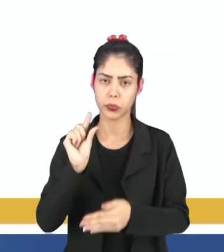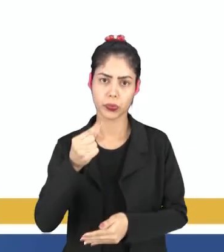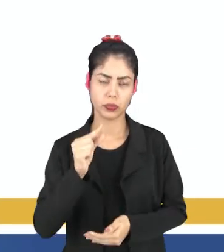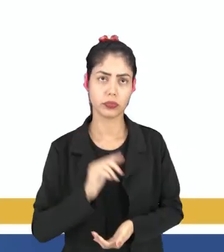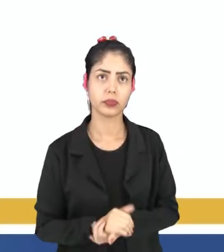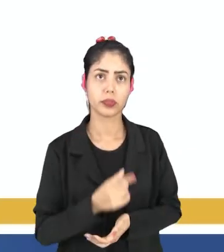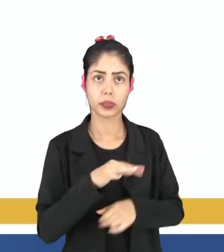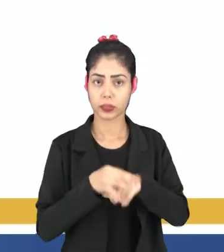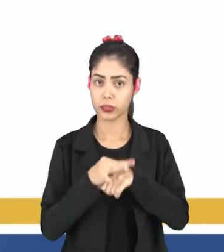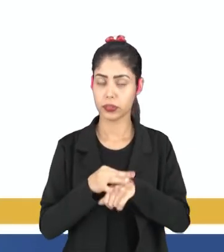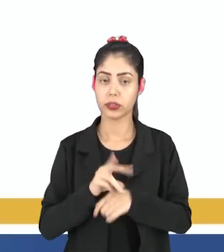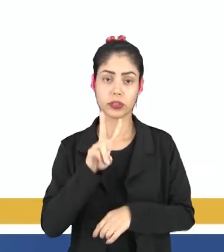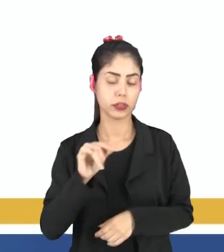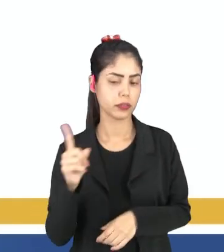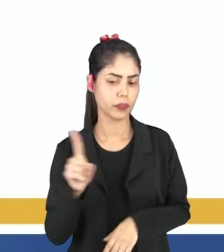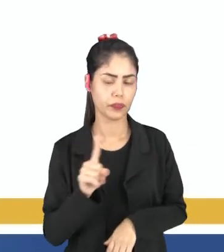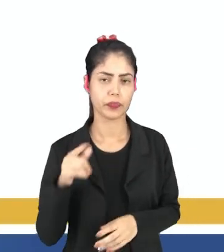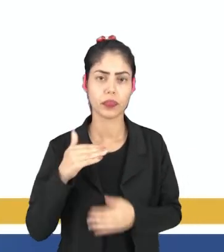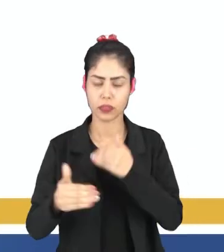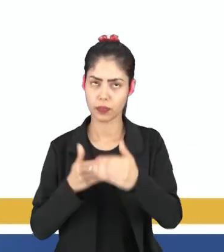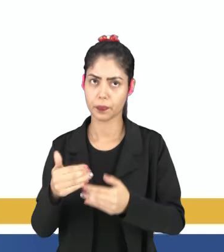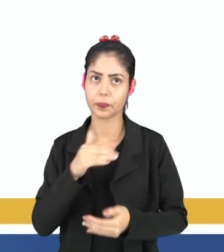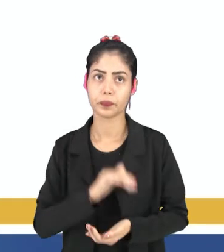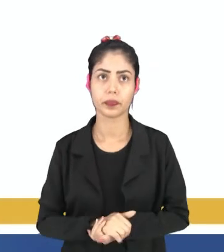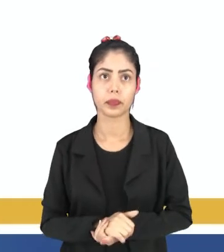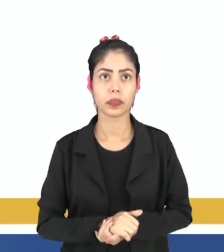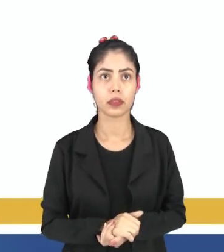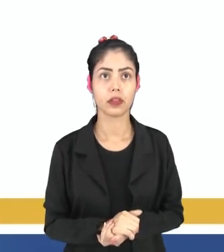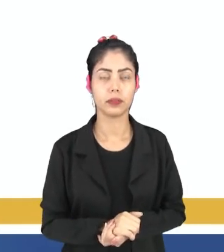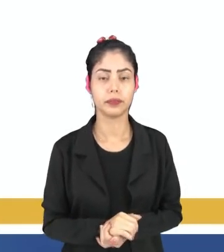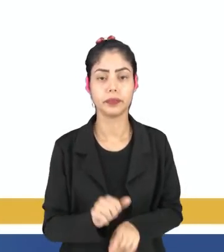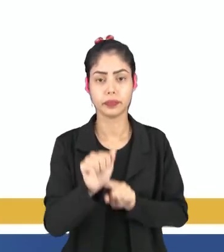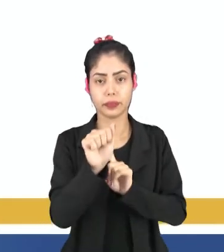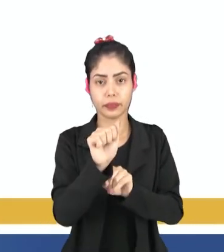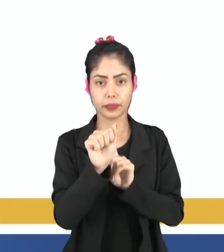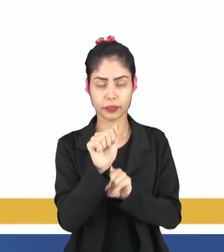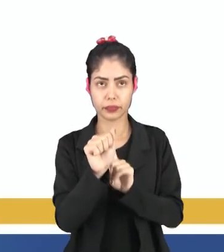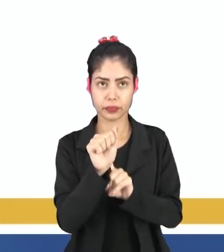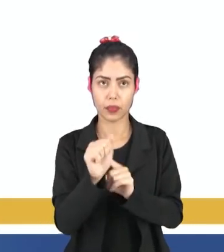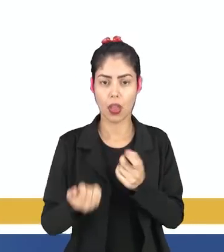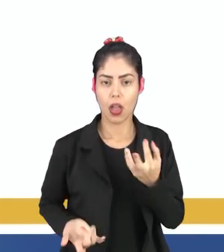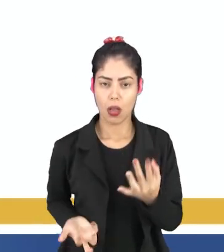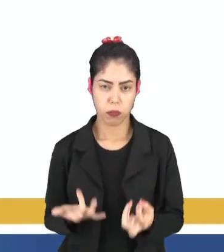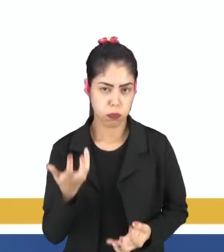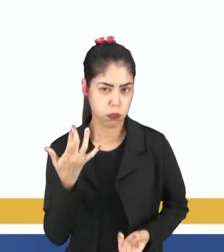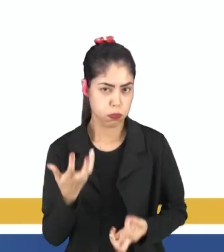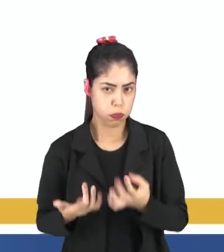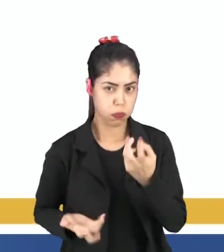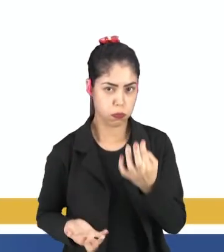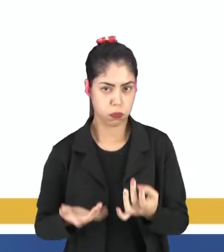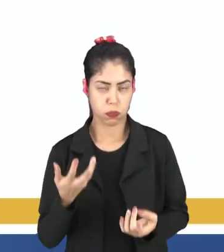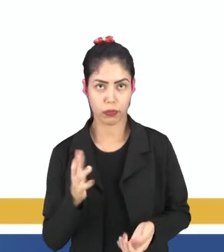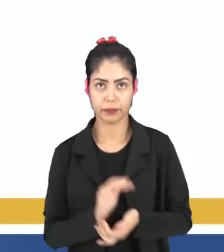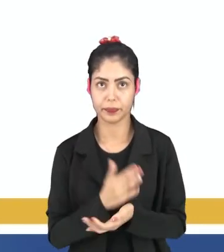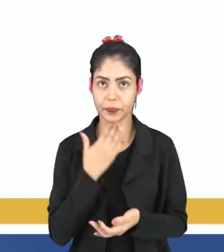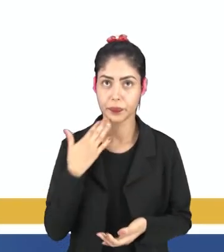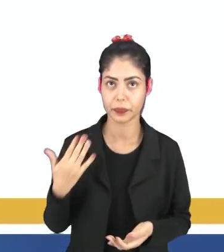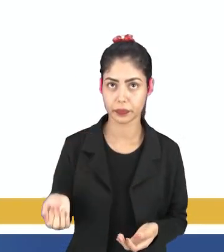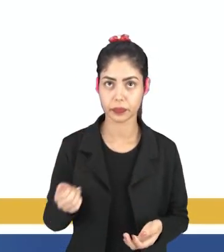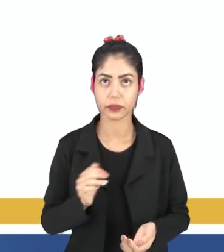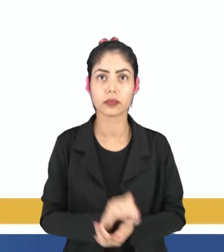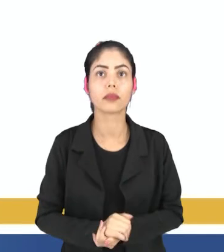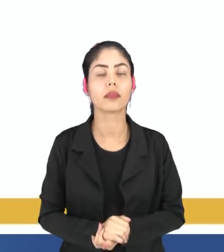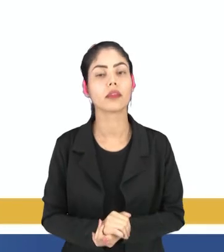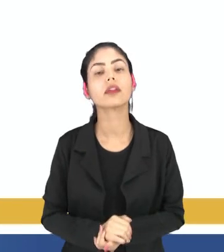caso ali da carne, ele não vai se desenvolver. O próximo é qual? É a fervura, né? A fervura é um método para você,